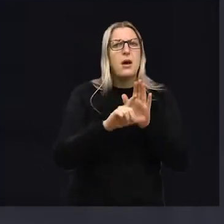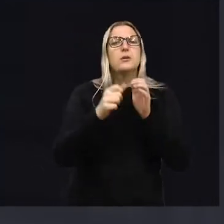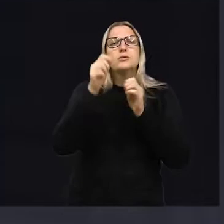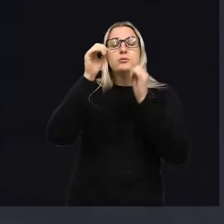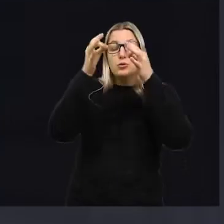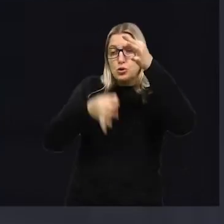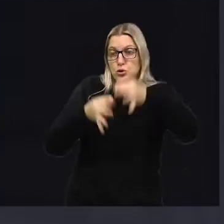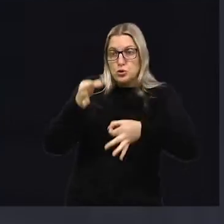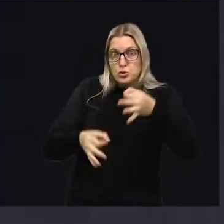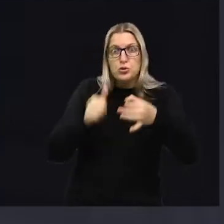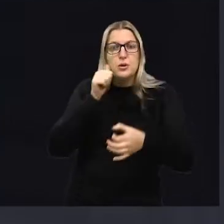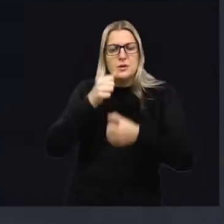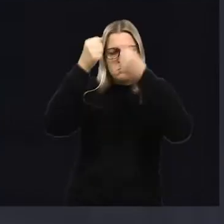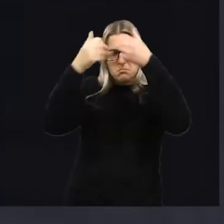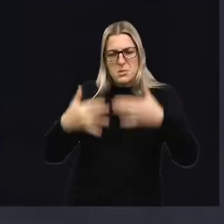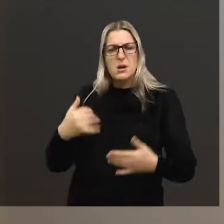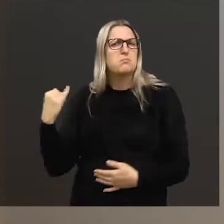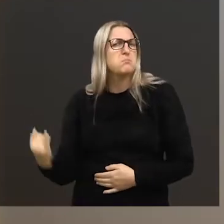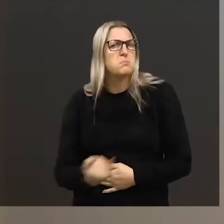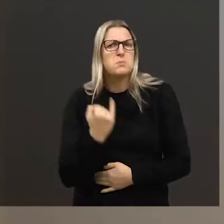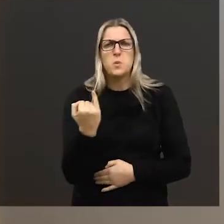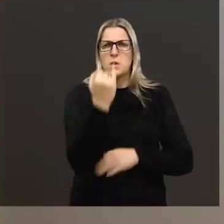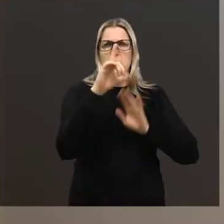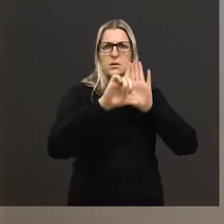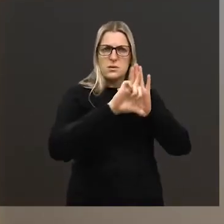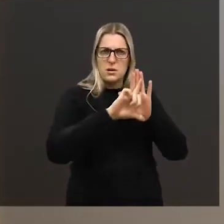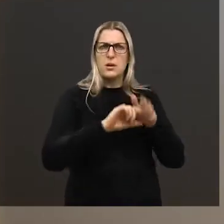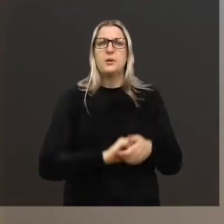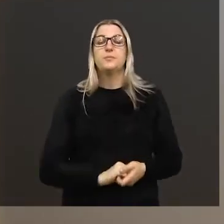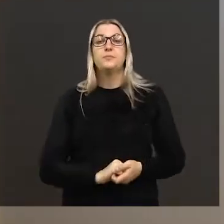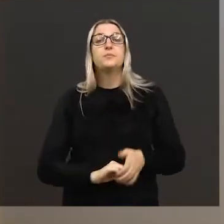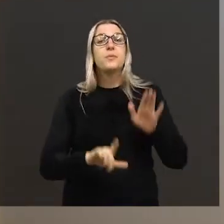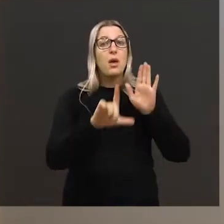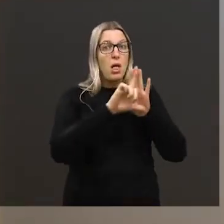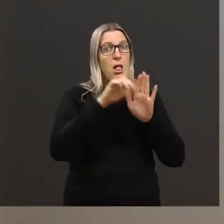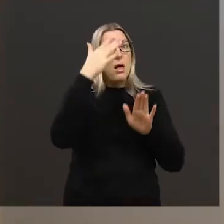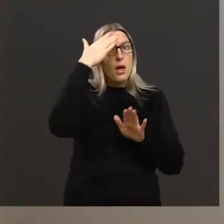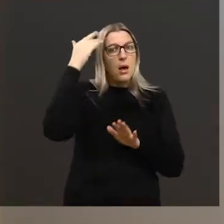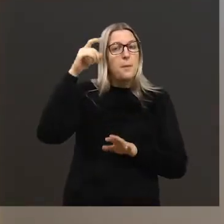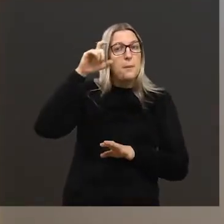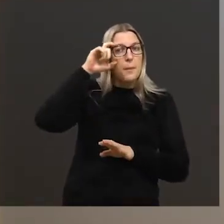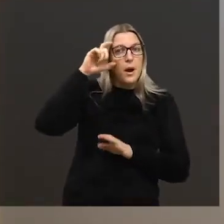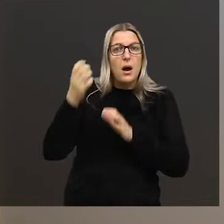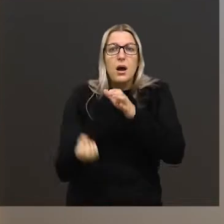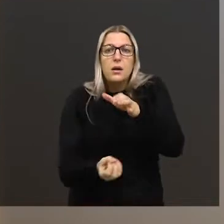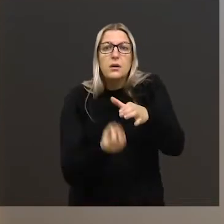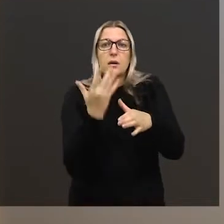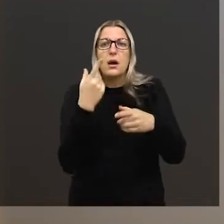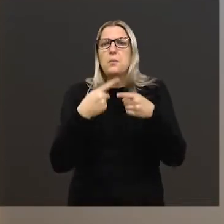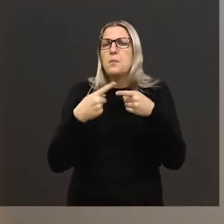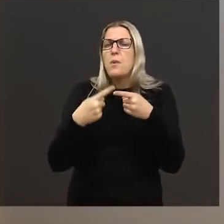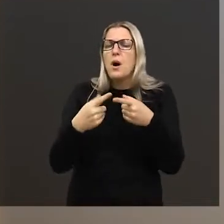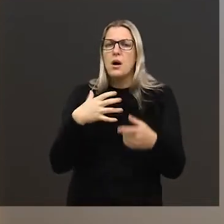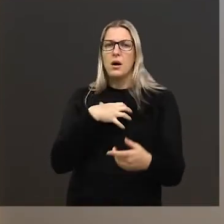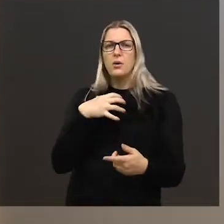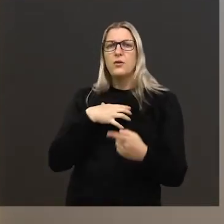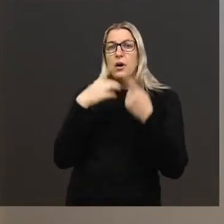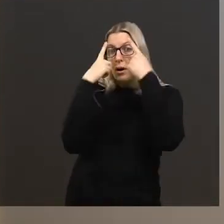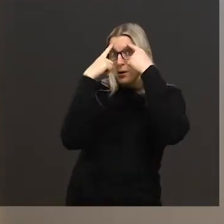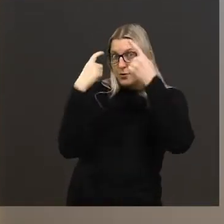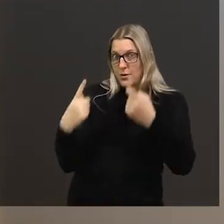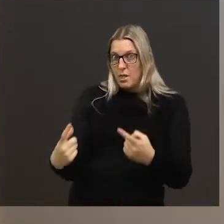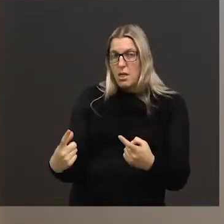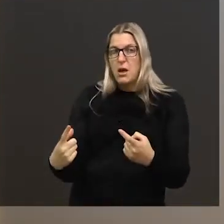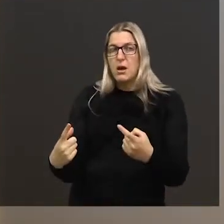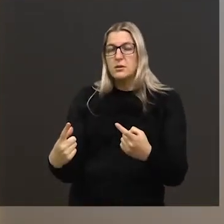para as mulheres vítimas de violência. A Lei Maria da Penha, ela acabou sendo criada porque as formas